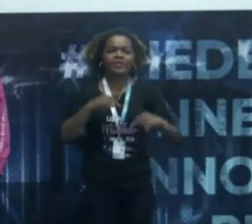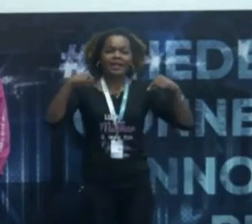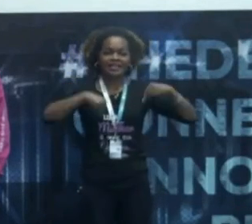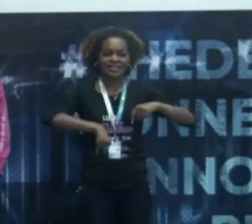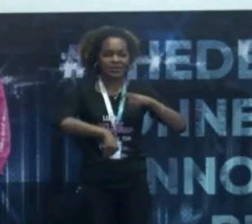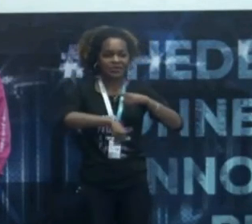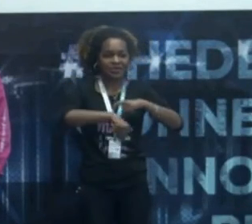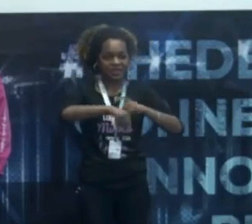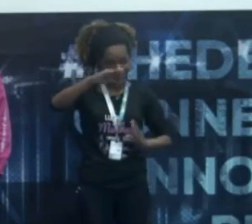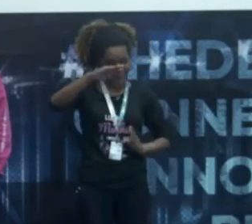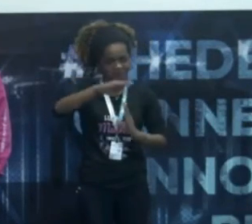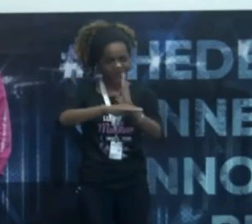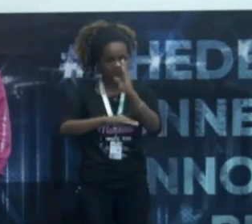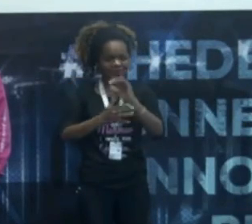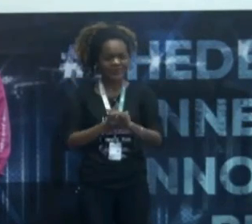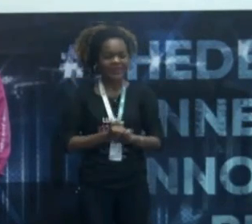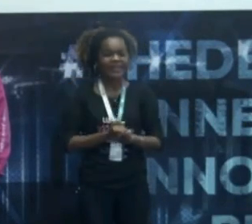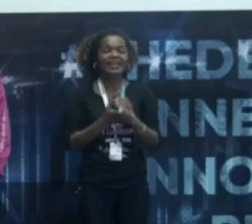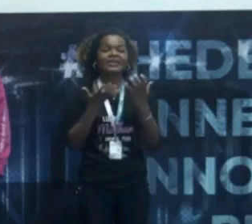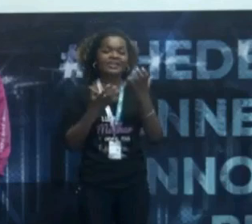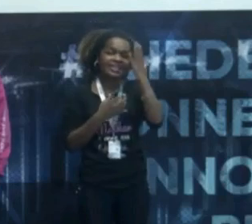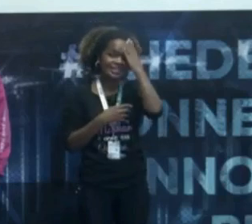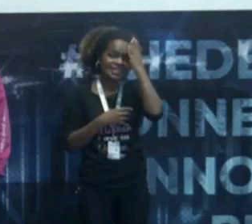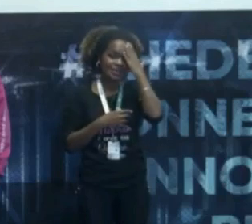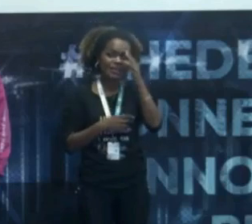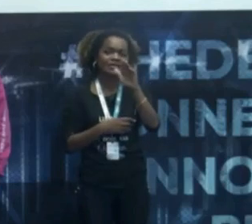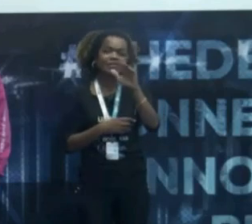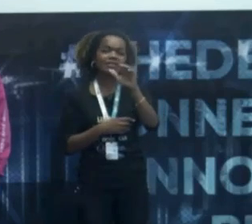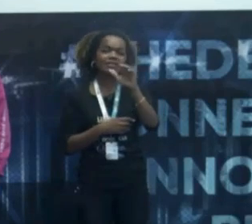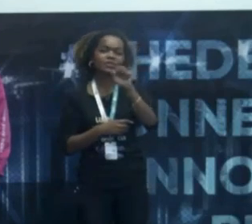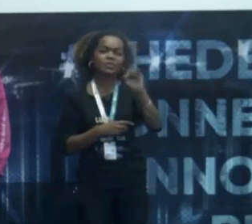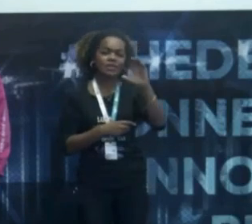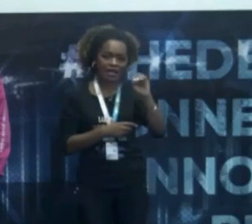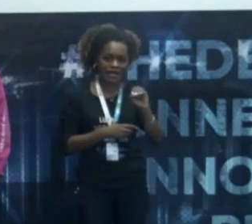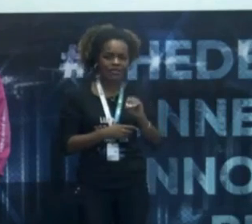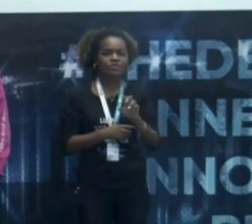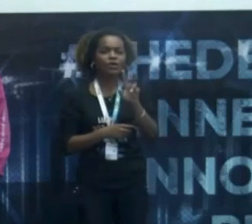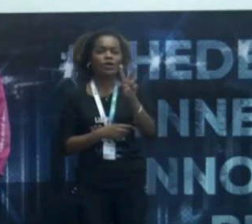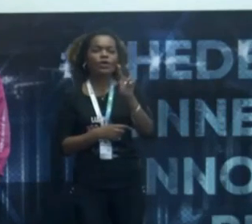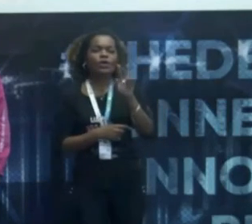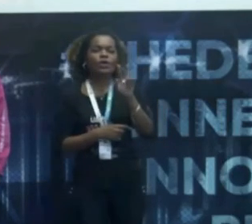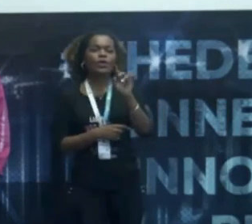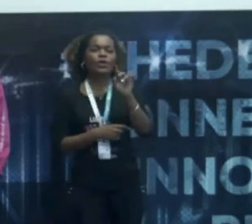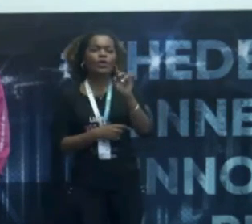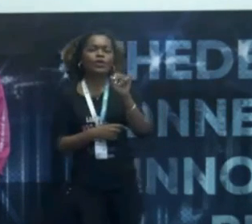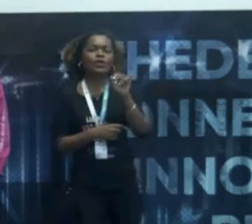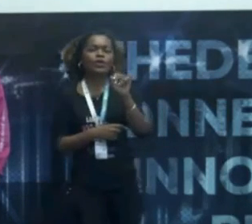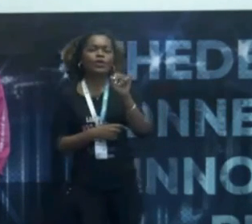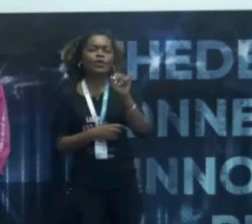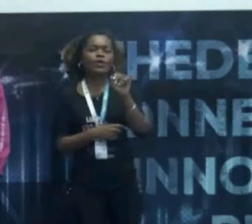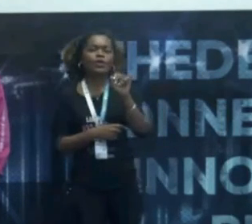tempo. Queria saber se o Cássio e o Vinícius teriam alguma coisa para comentar rapidamente sobre o tema, por favor.